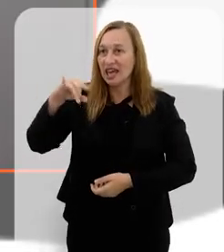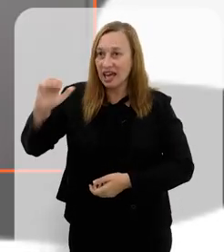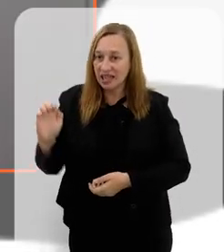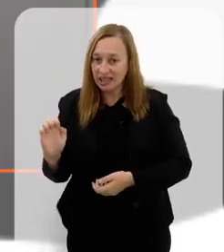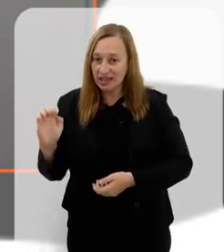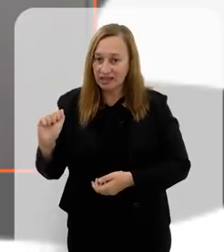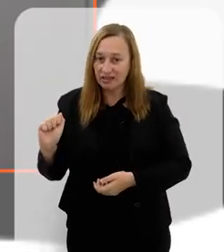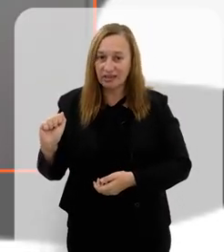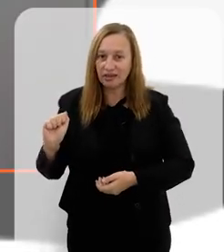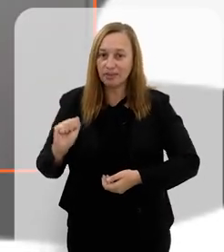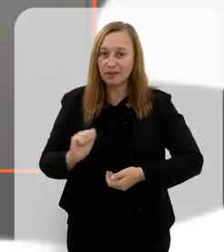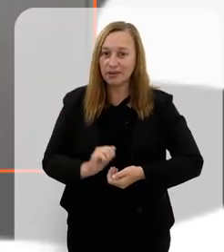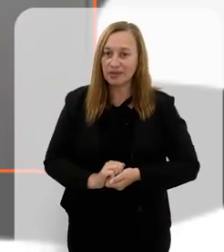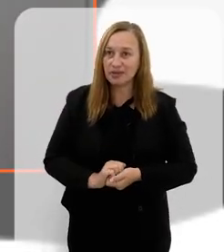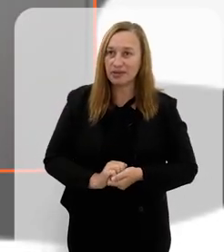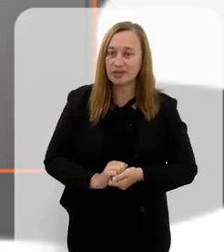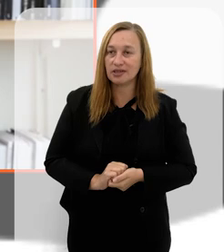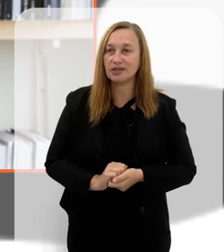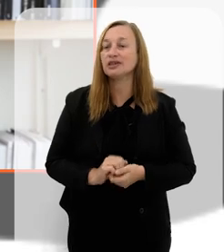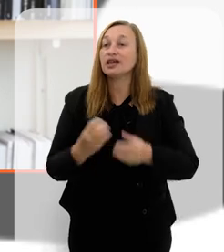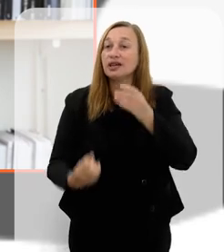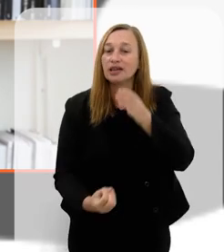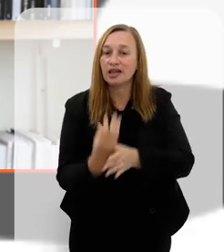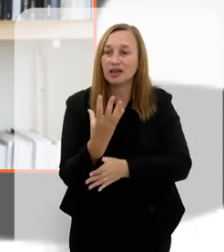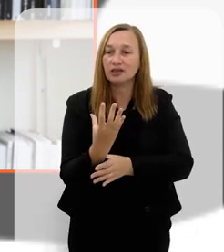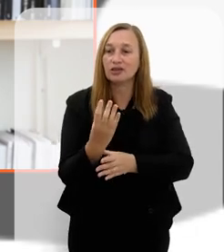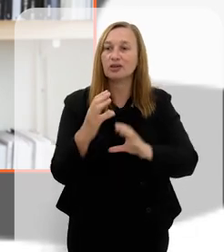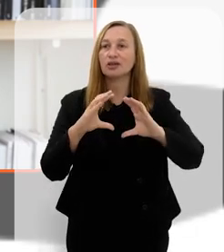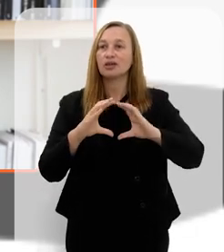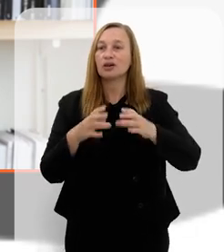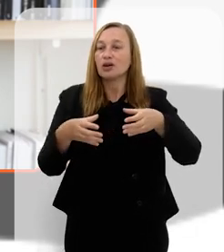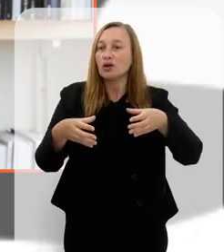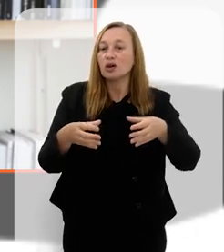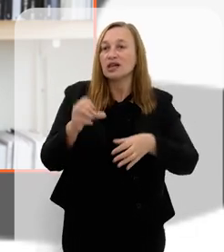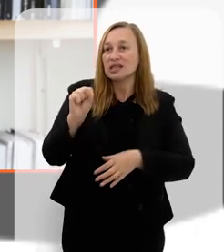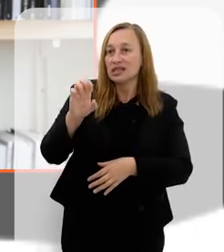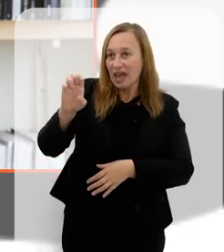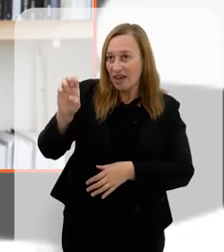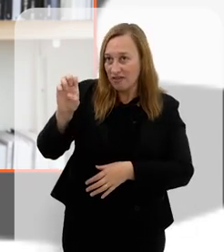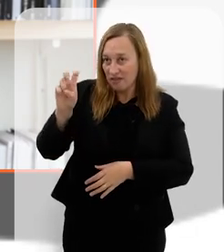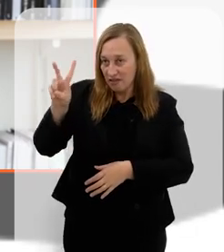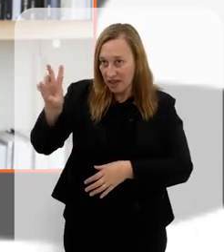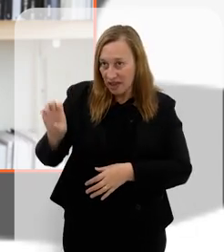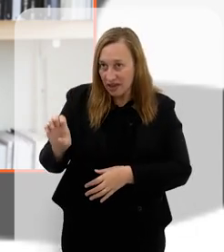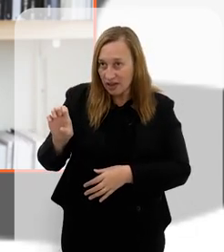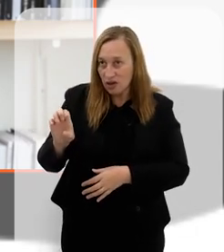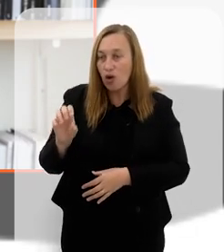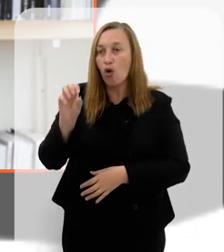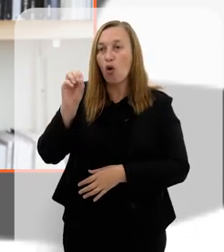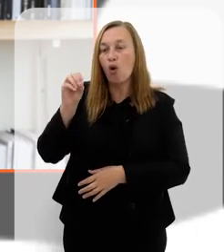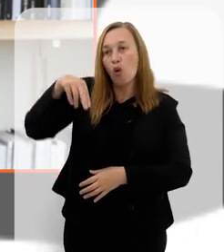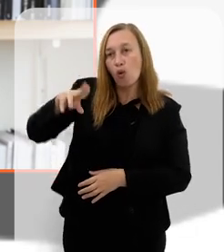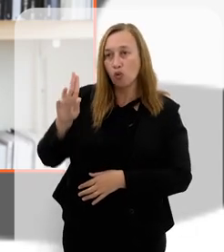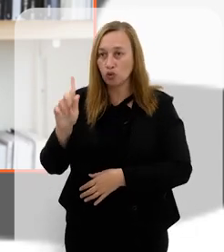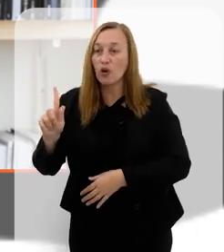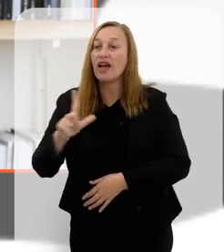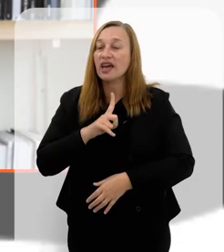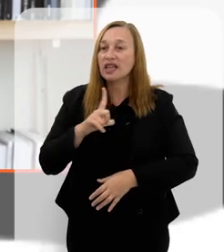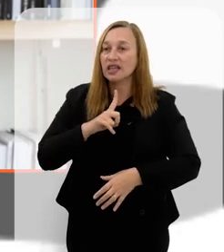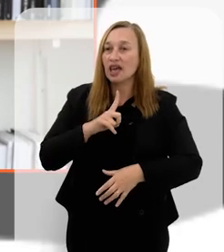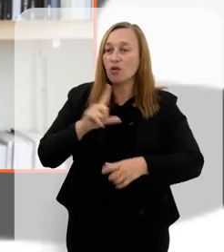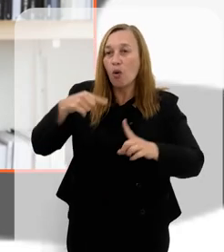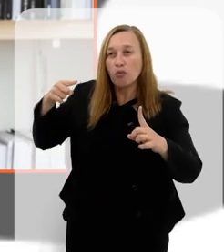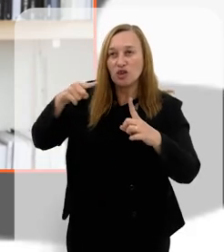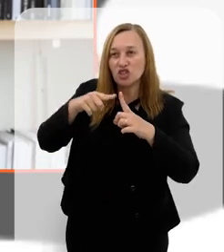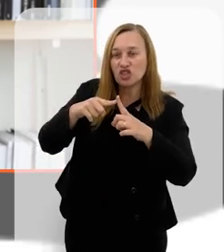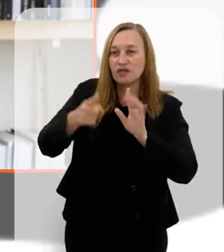é Liliana Lindenberg, cofundadora da Associação SEV, que é uma ONG sem fins lucrativos que tem